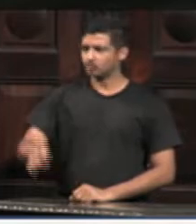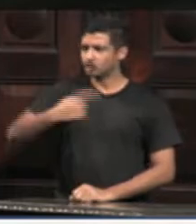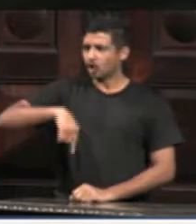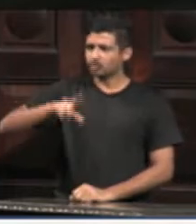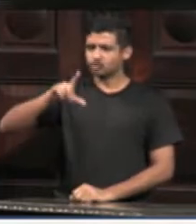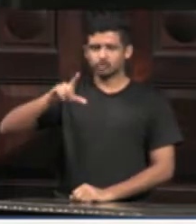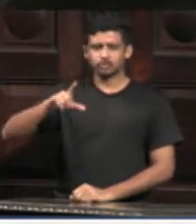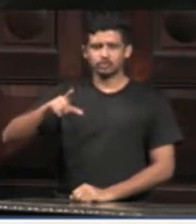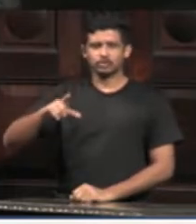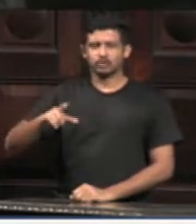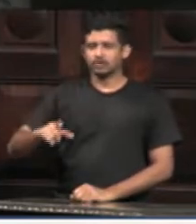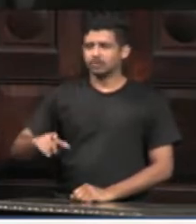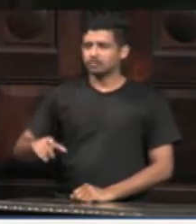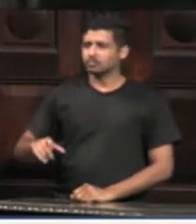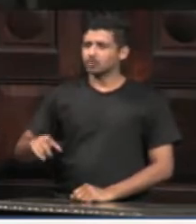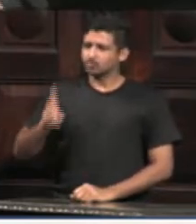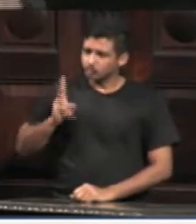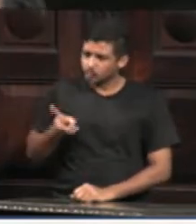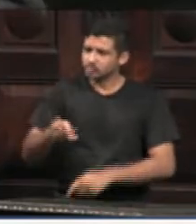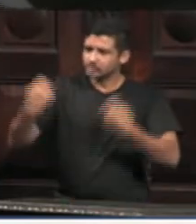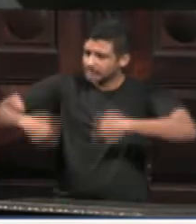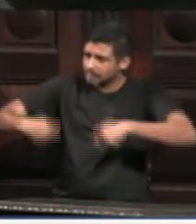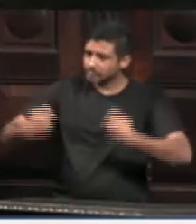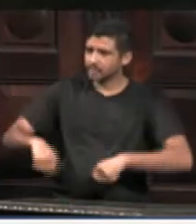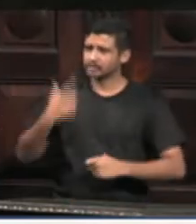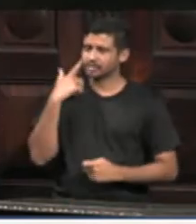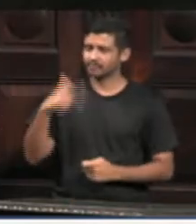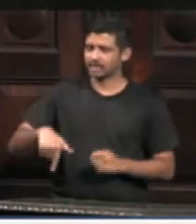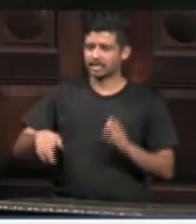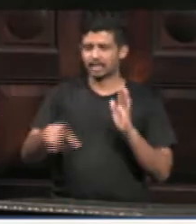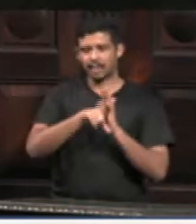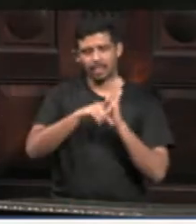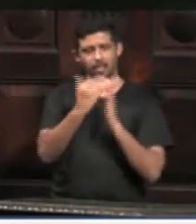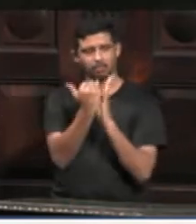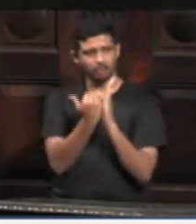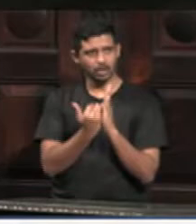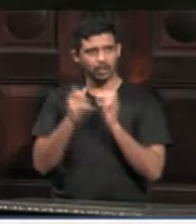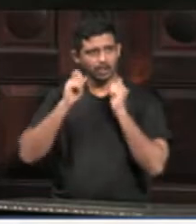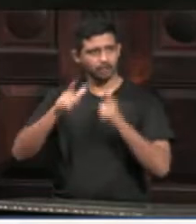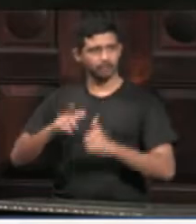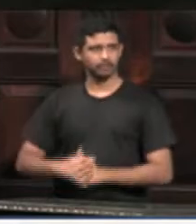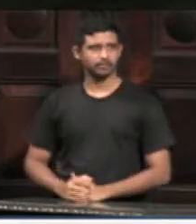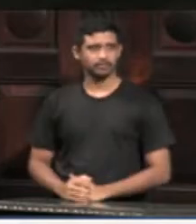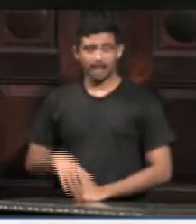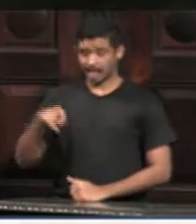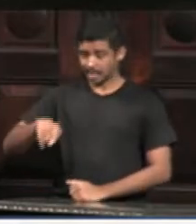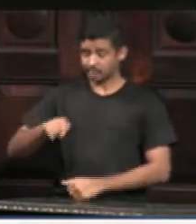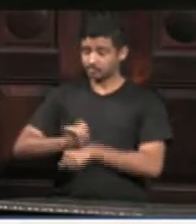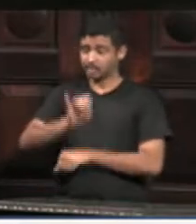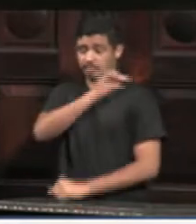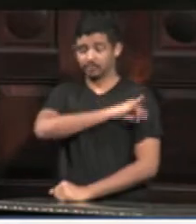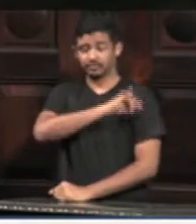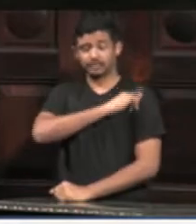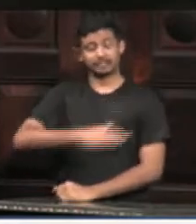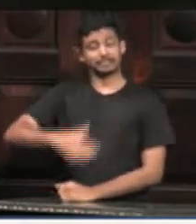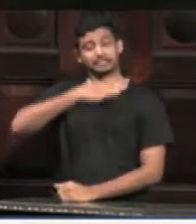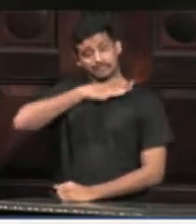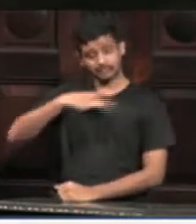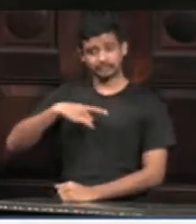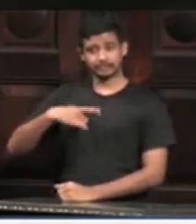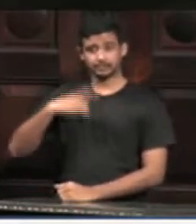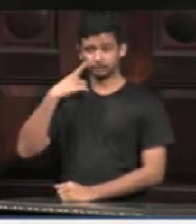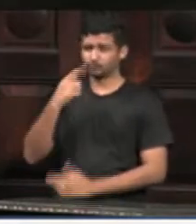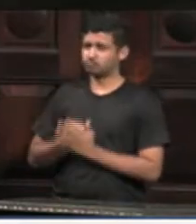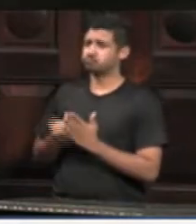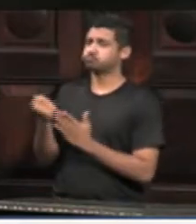diminuir a importância e o papel desse parlamento. O Rio de Janeiro enfrenta uma crise. O autoritarismo